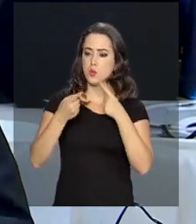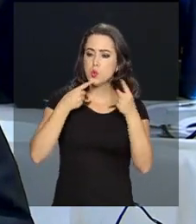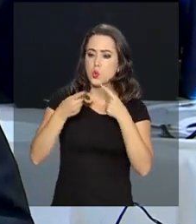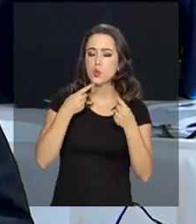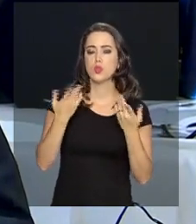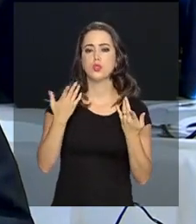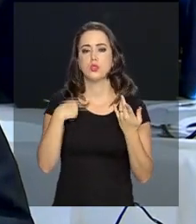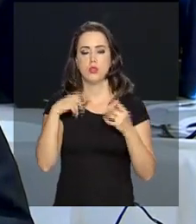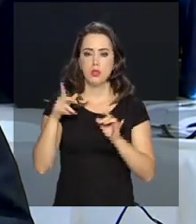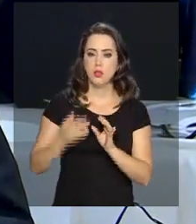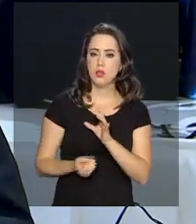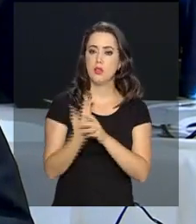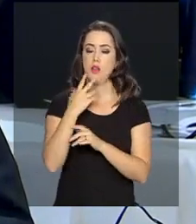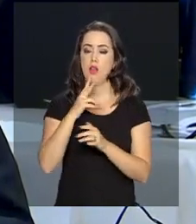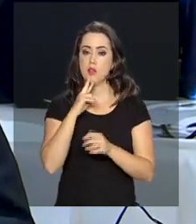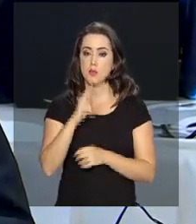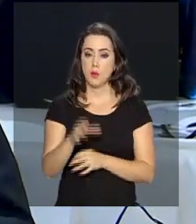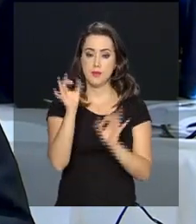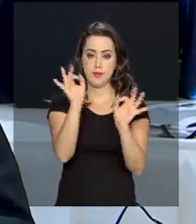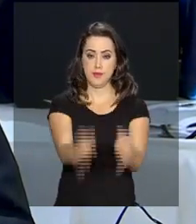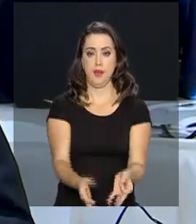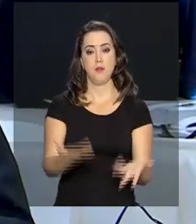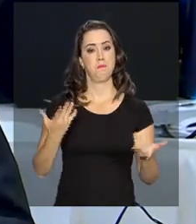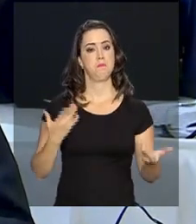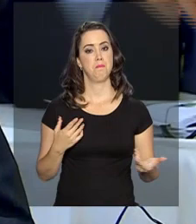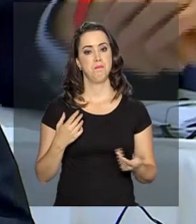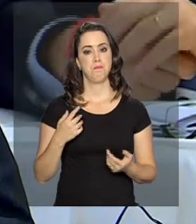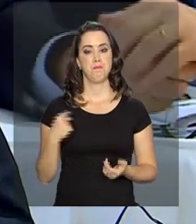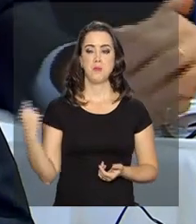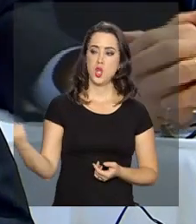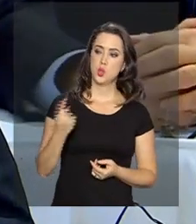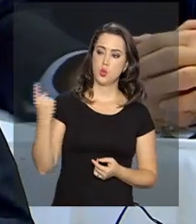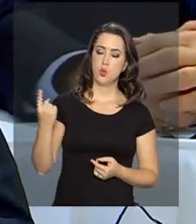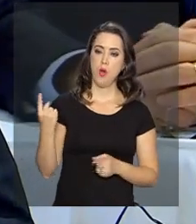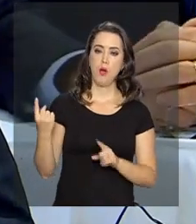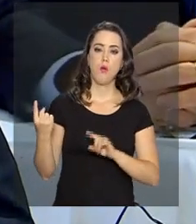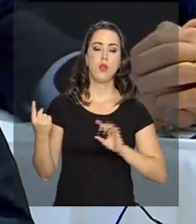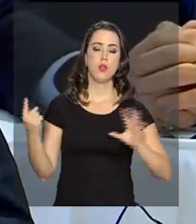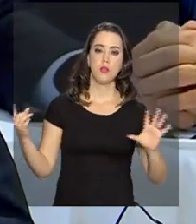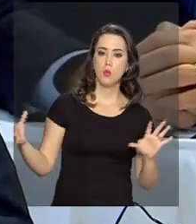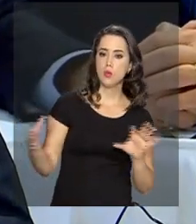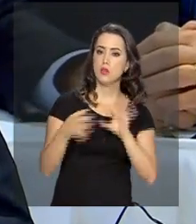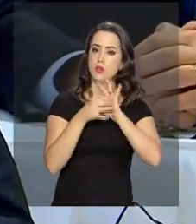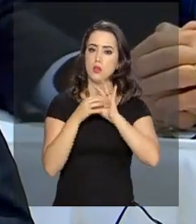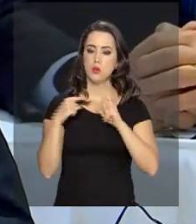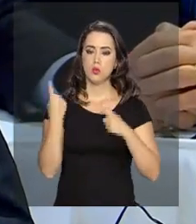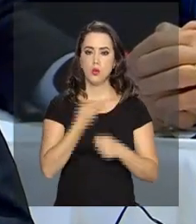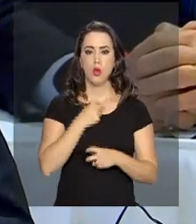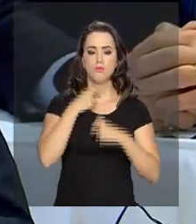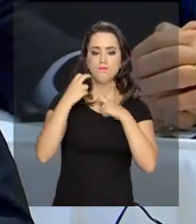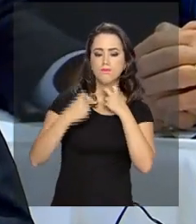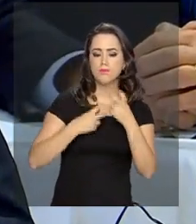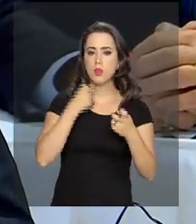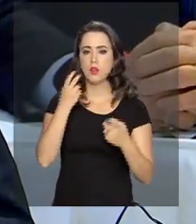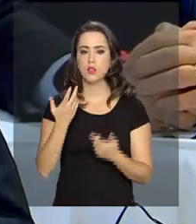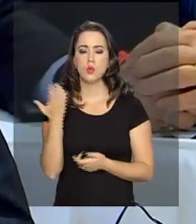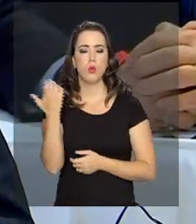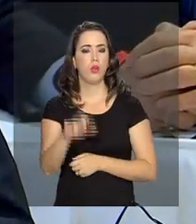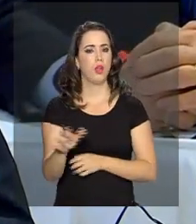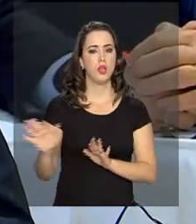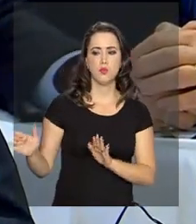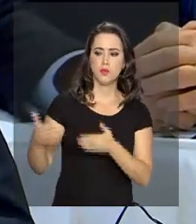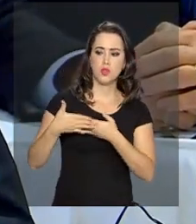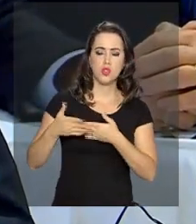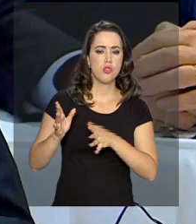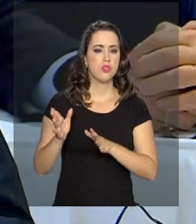gerar resultados concretos. Individual e conjuntamente, levantamos nossas vozes contra o protecionismo e